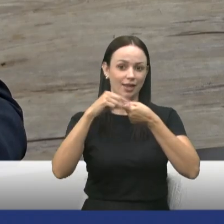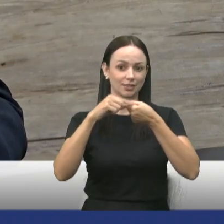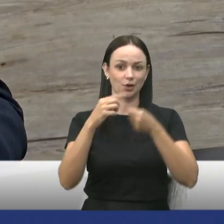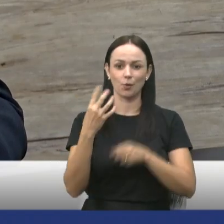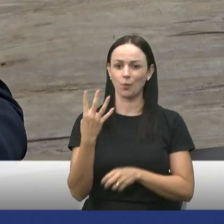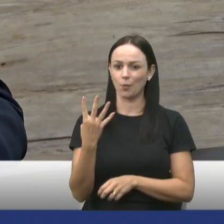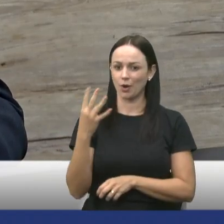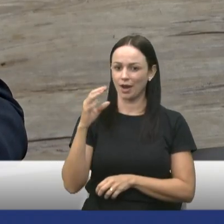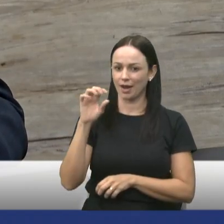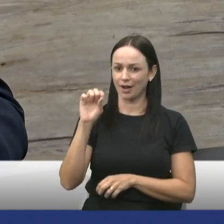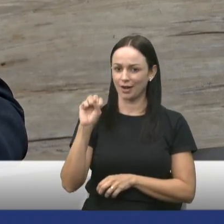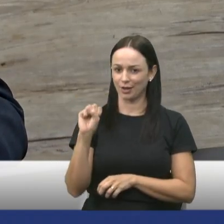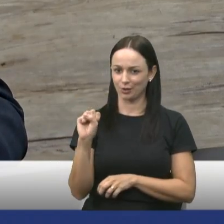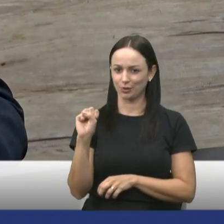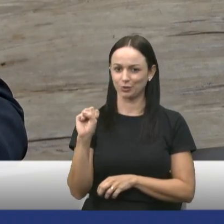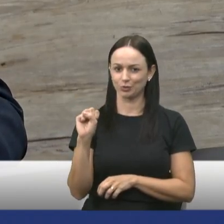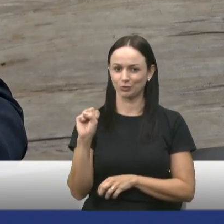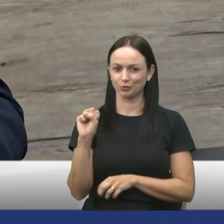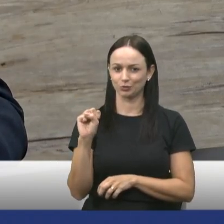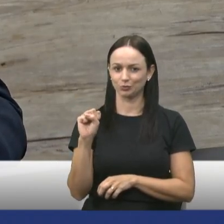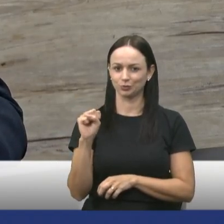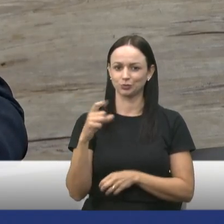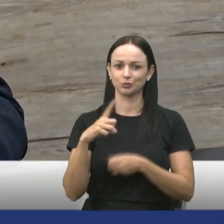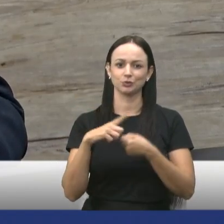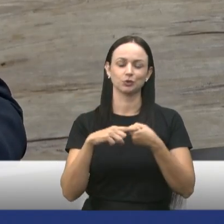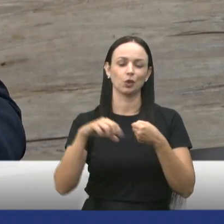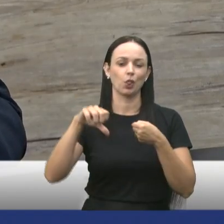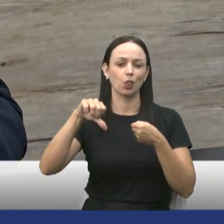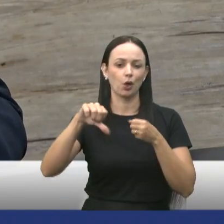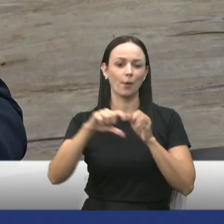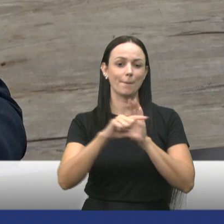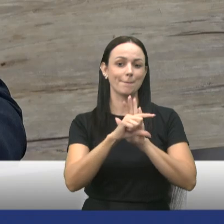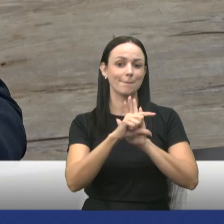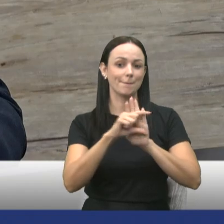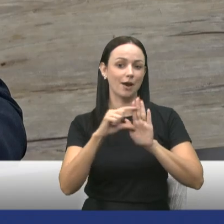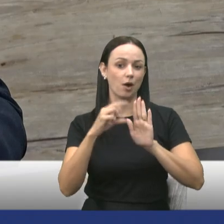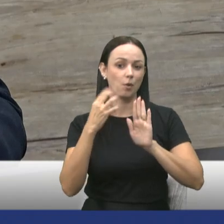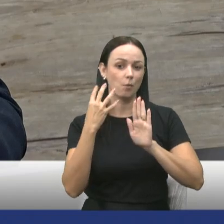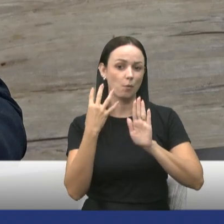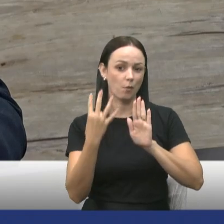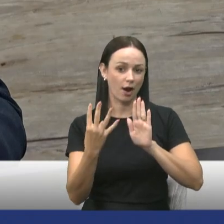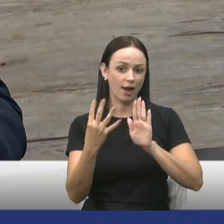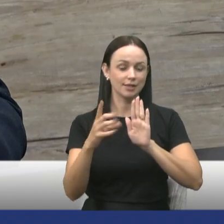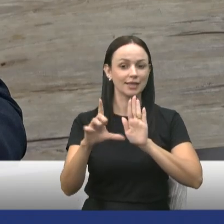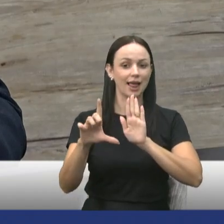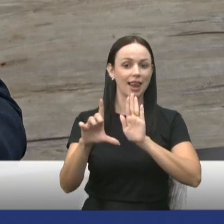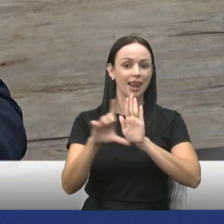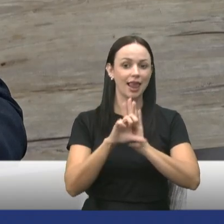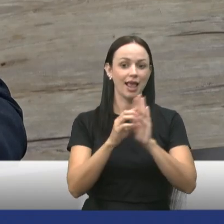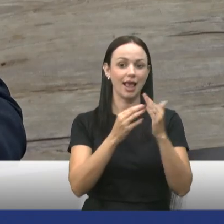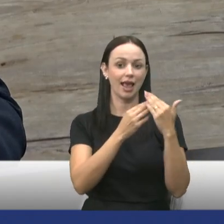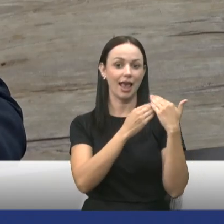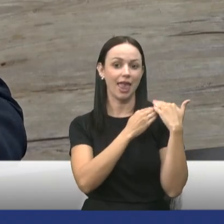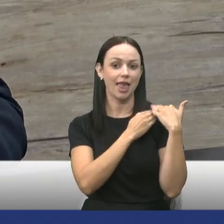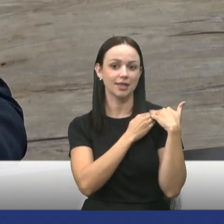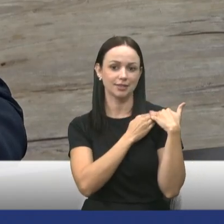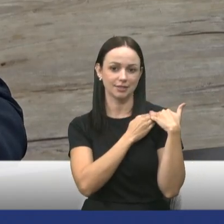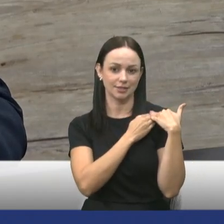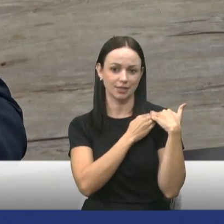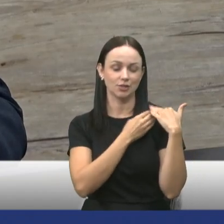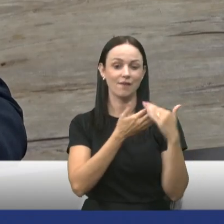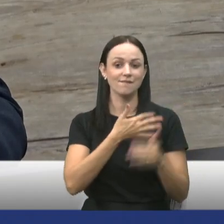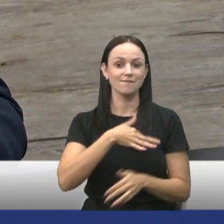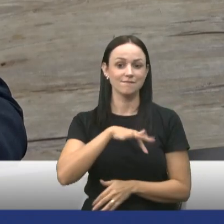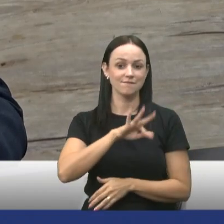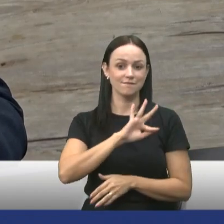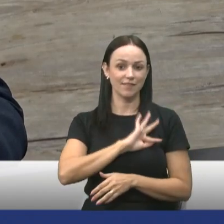48 do artigo 9º do parágrafo 4º da Lei de Responsabilidade Fiscal,